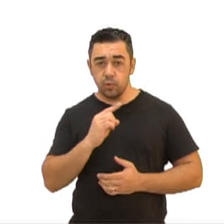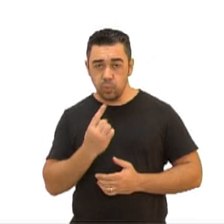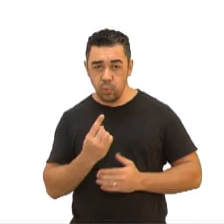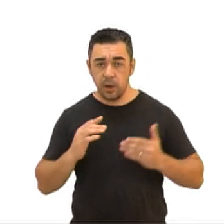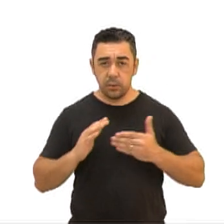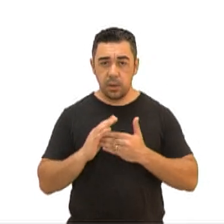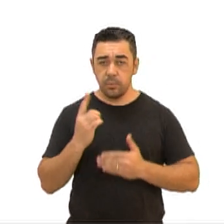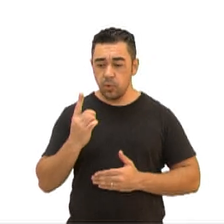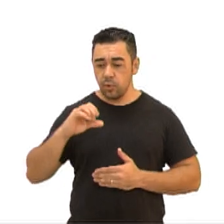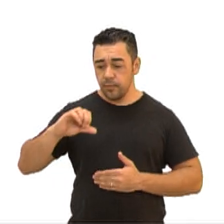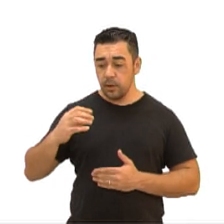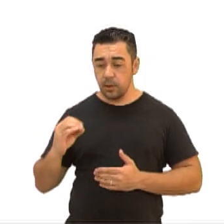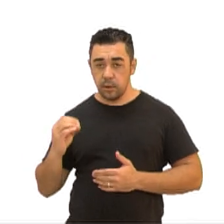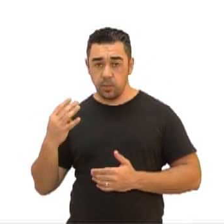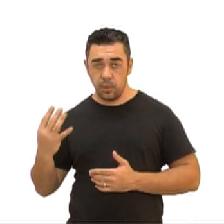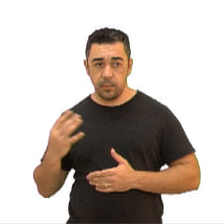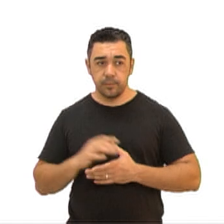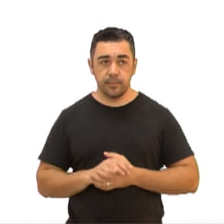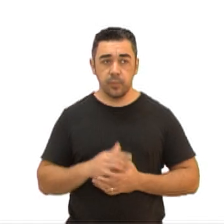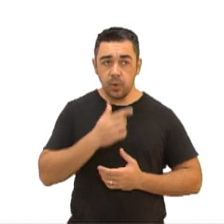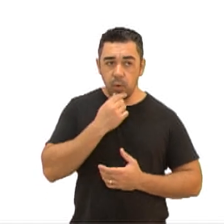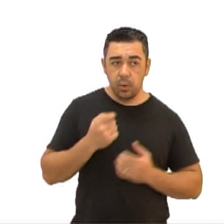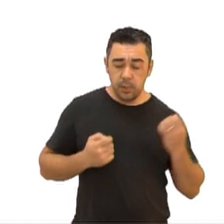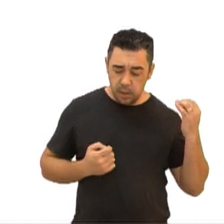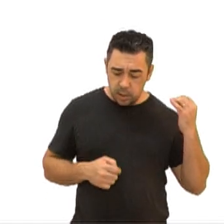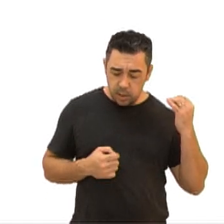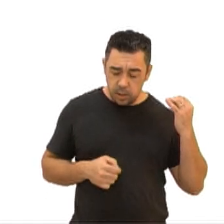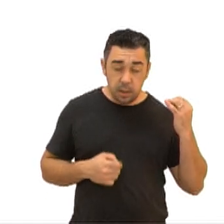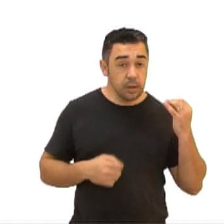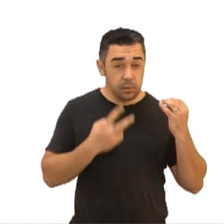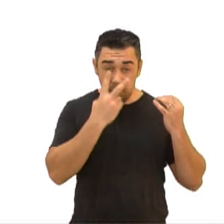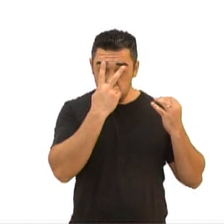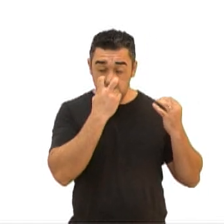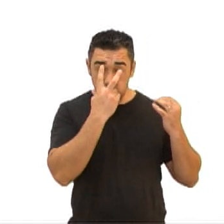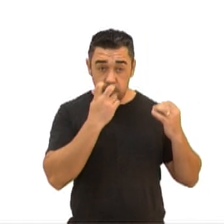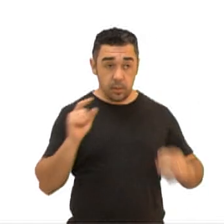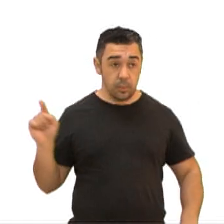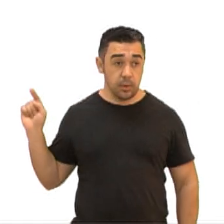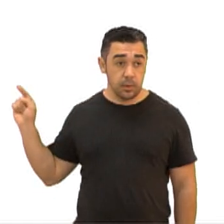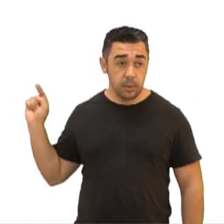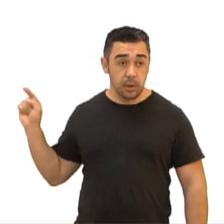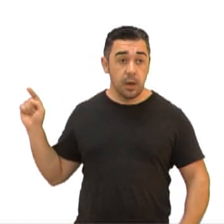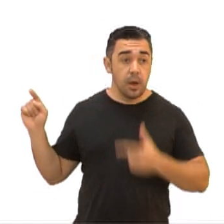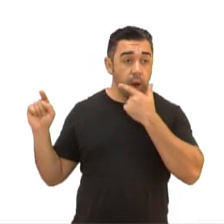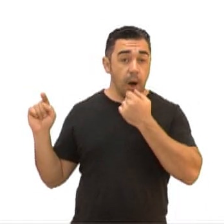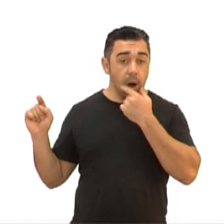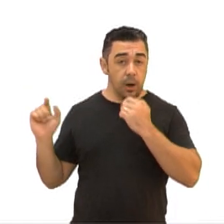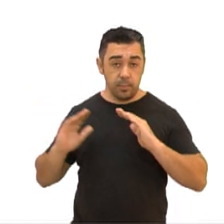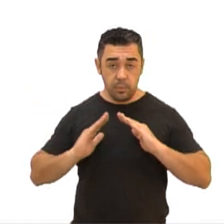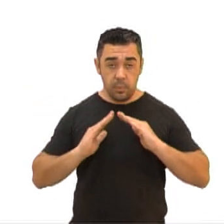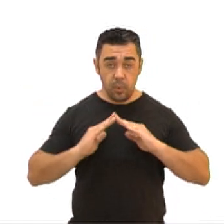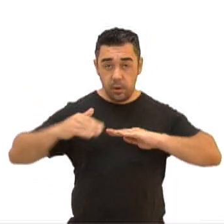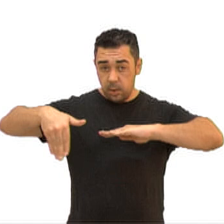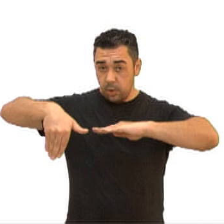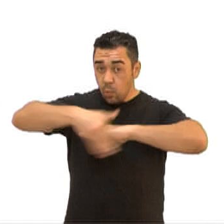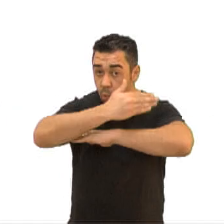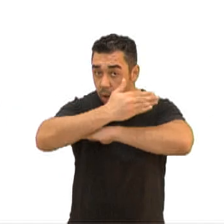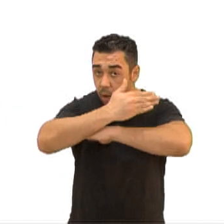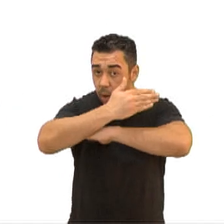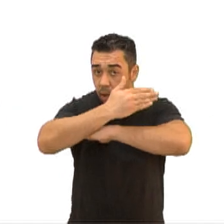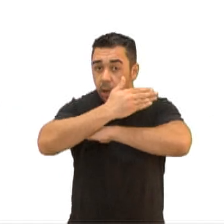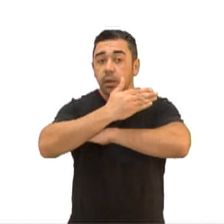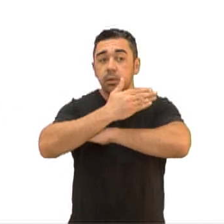Aqui, por exemplo, o velho guitarrista cego vai mostrar um artista de rua